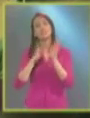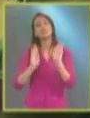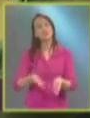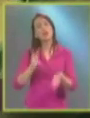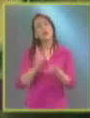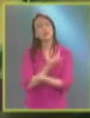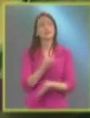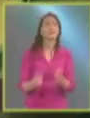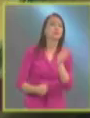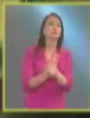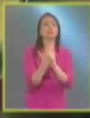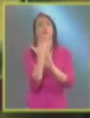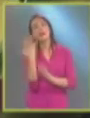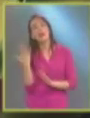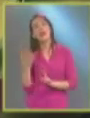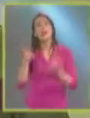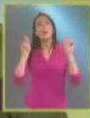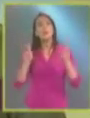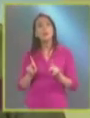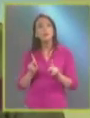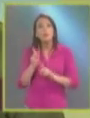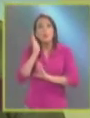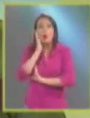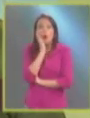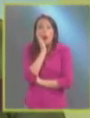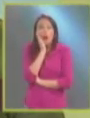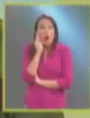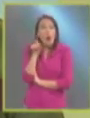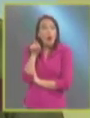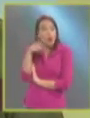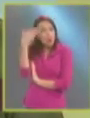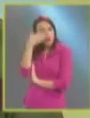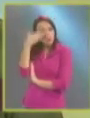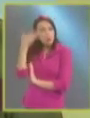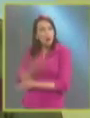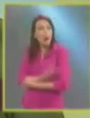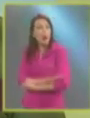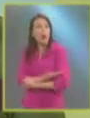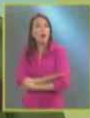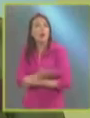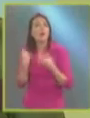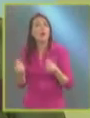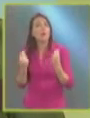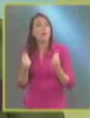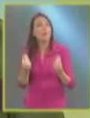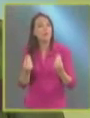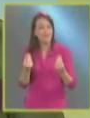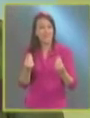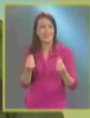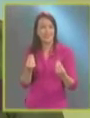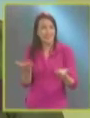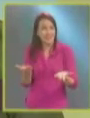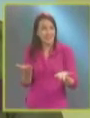inúmeras situações, assim, de pessoas que falam assim, olha, gente, ela é cega com a criança. E você assim, quer dizer,